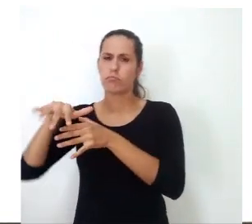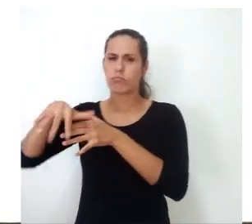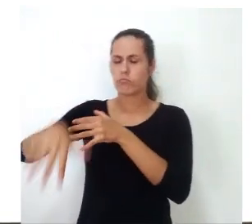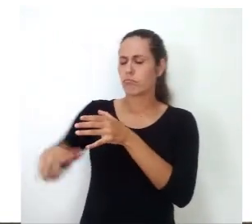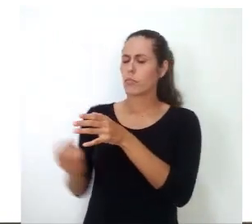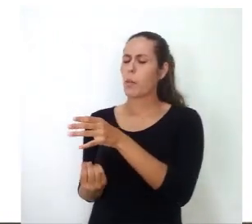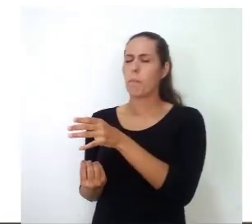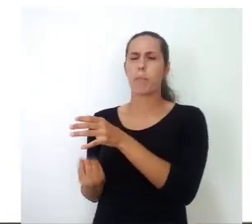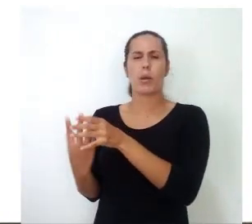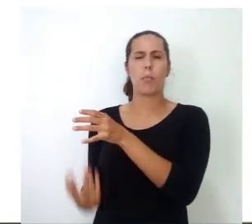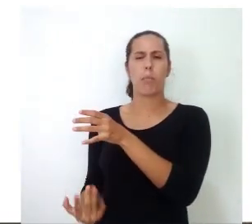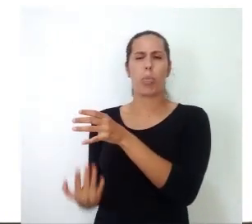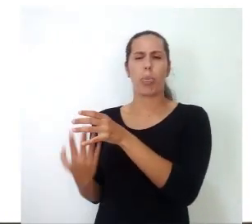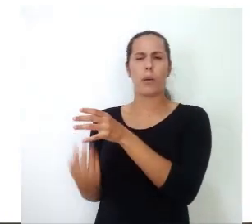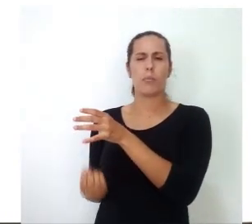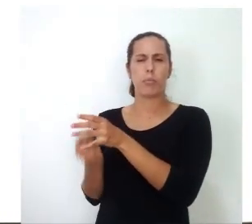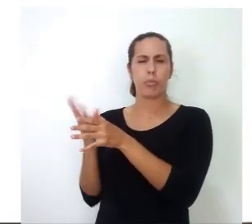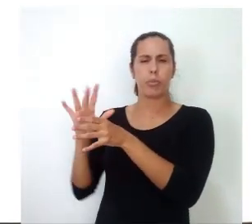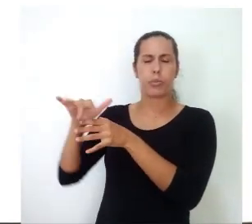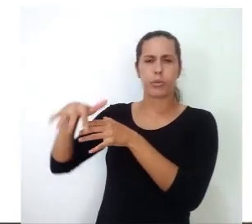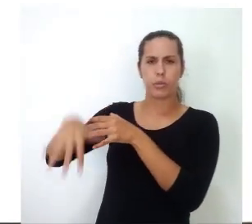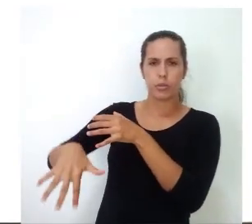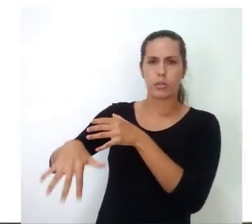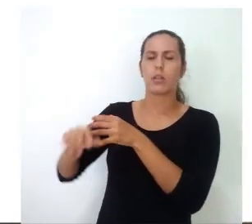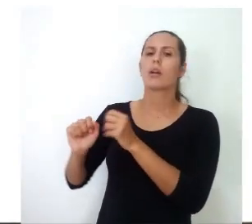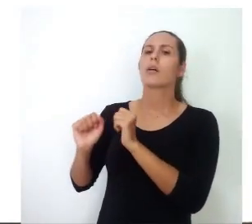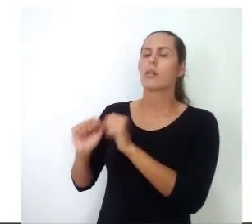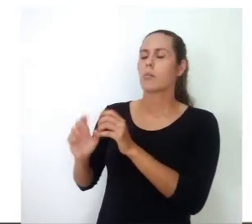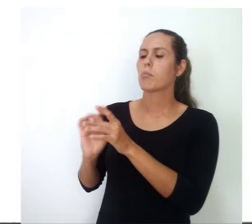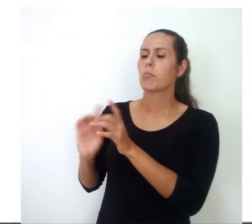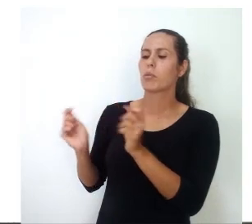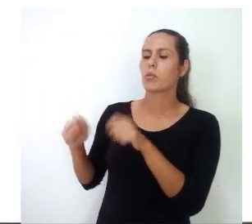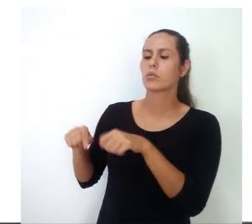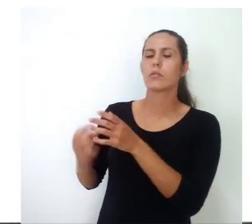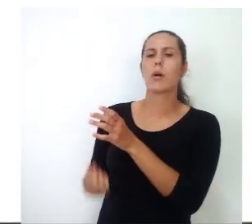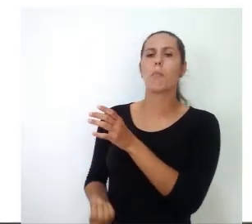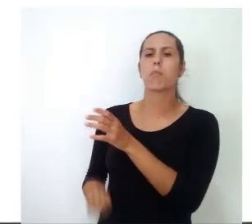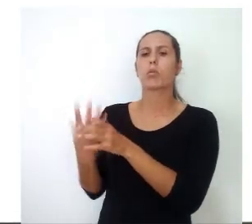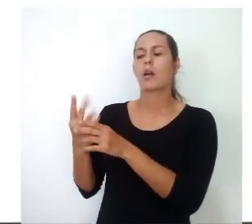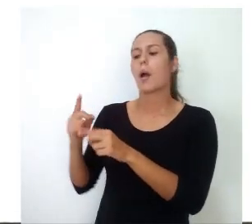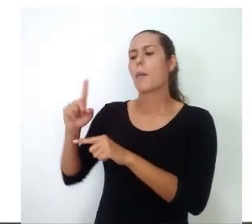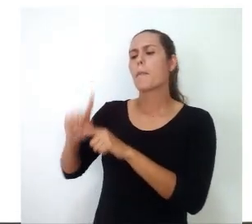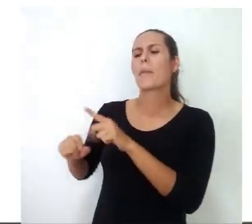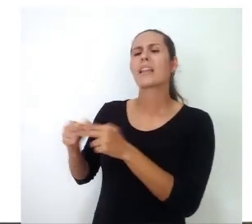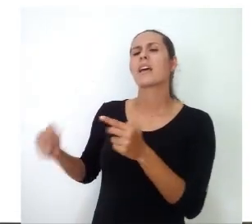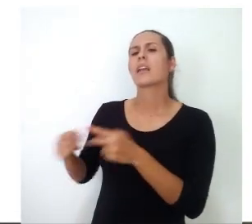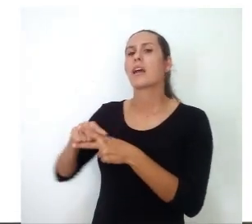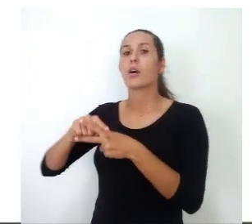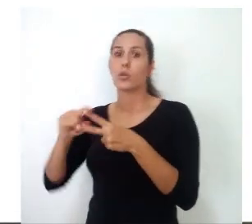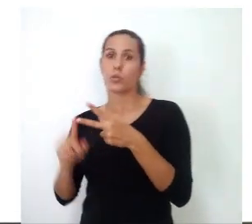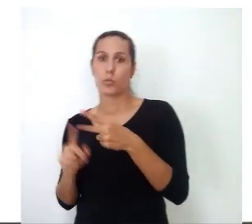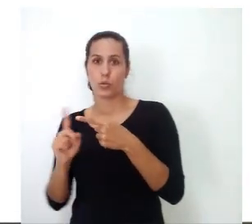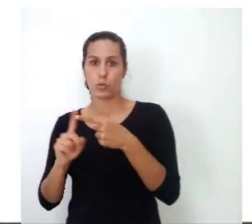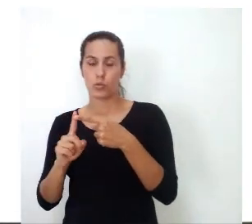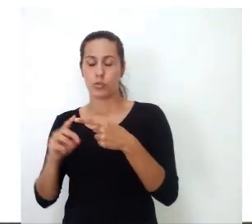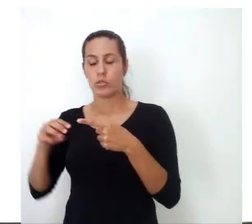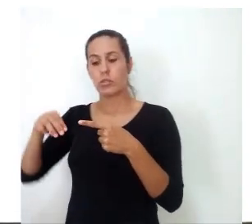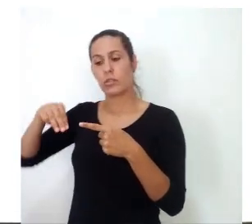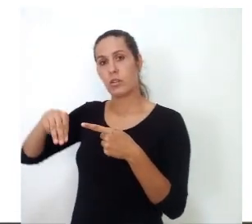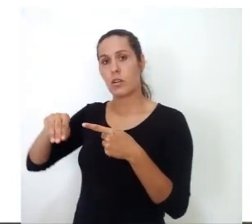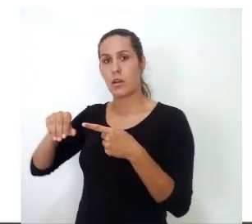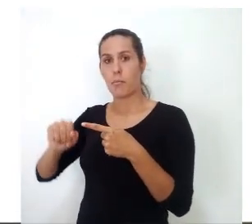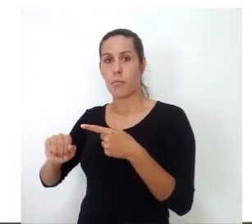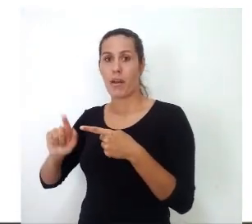Terra, o vulcão, ele pode eliminar dois materiais, que seria, veja só a imagem, o